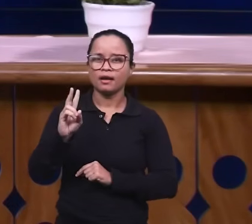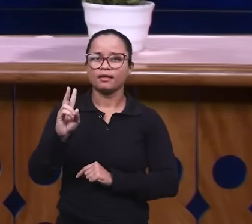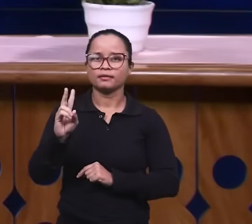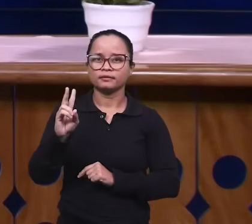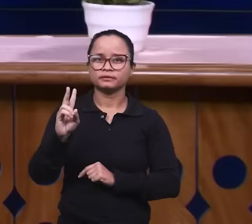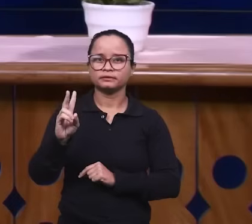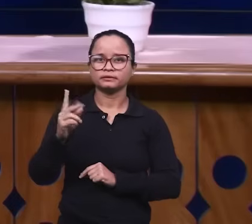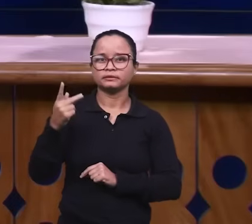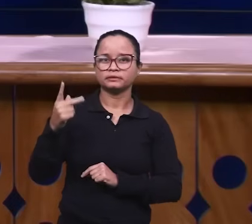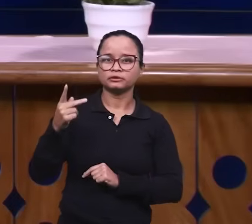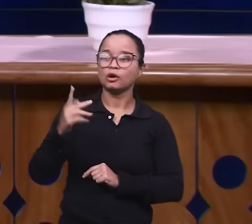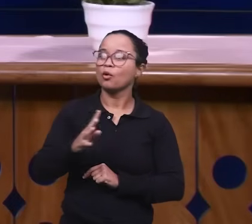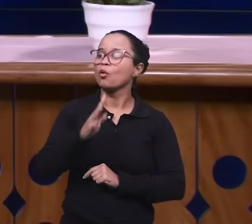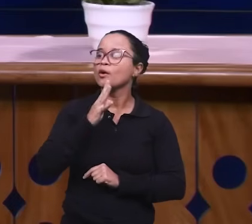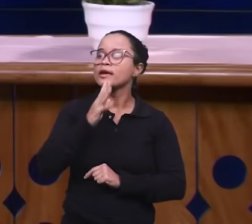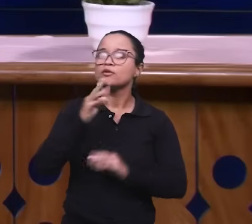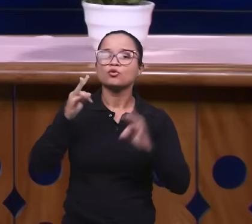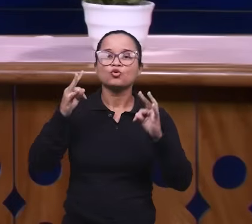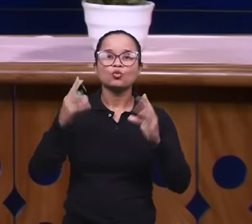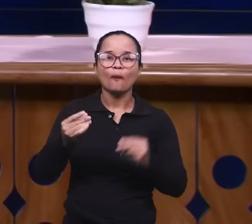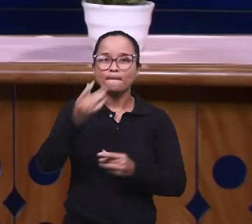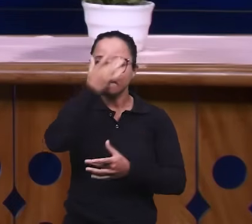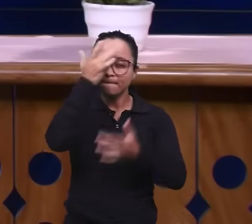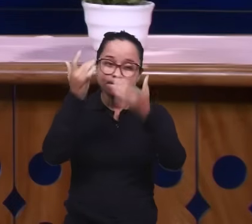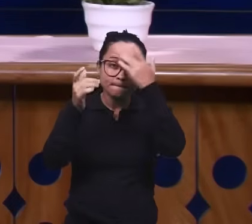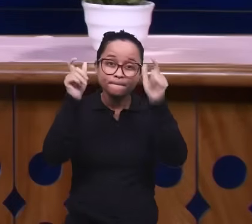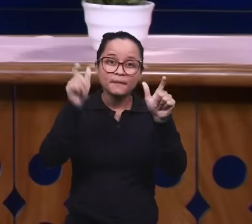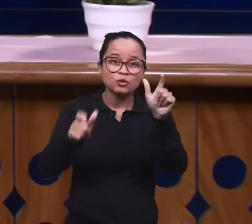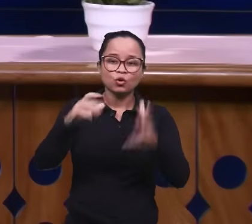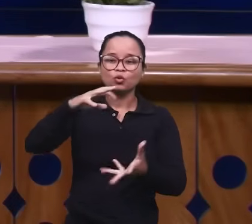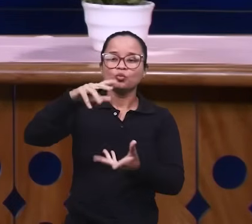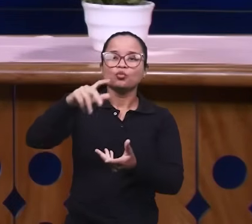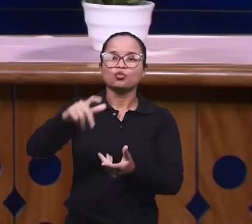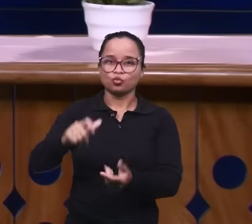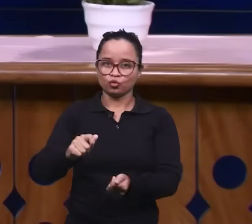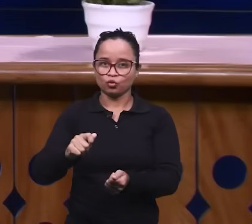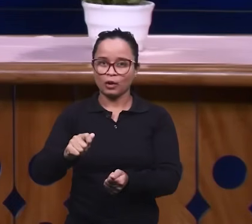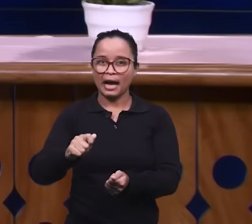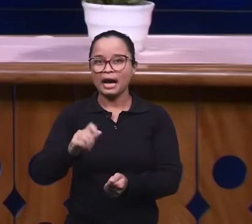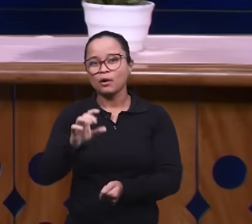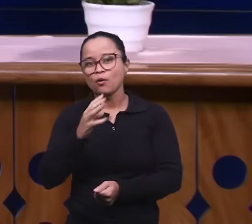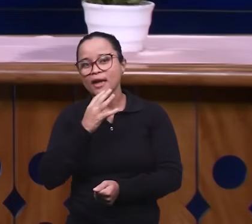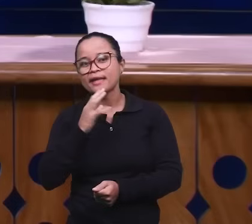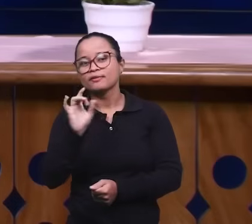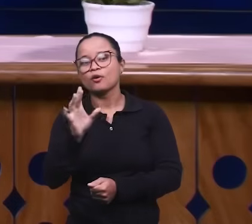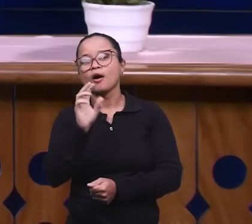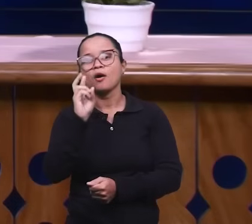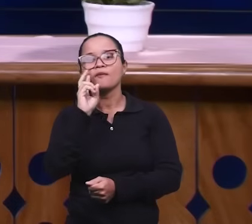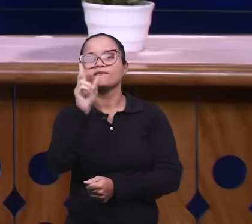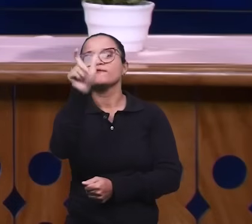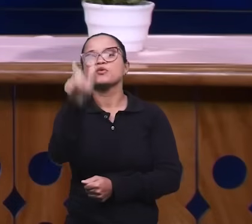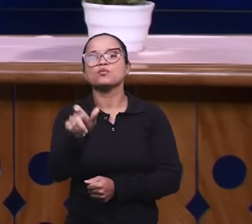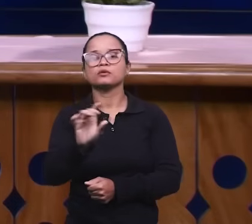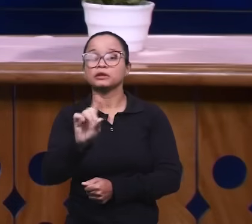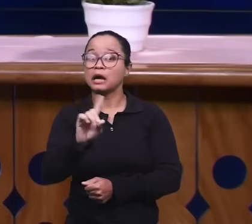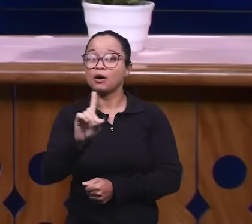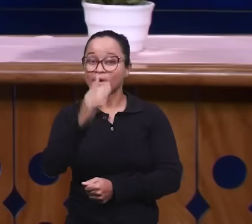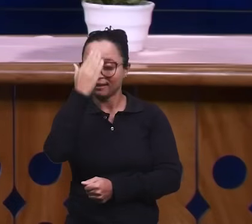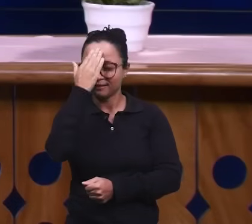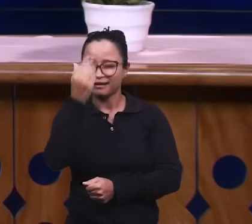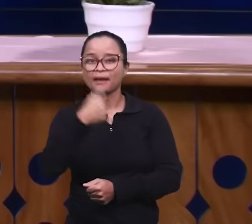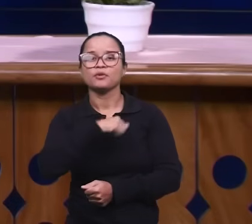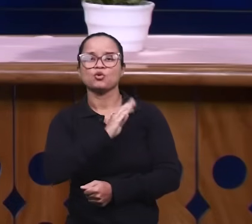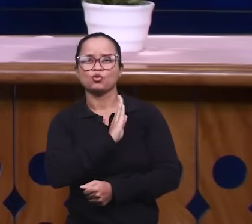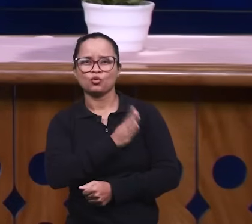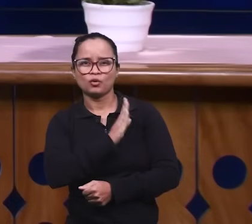as pessoas que estão no mundo, e não superficialmente, profundamente. Ele sabe o que está no